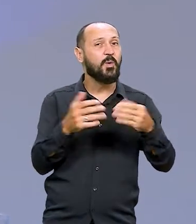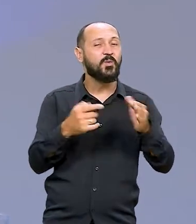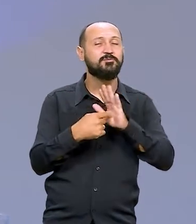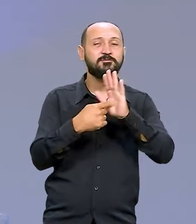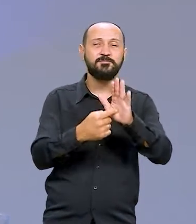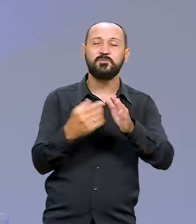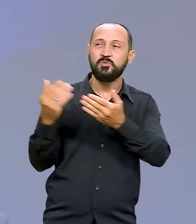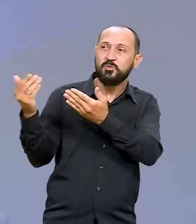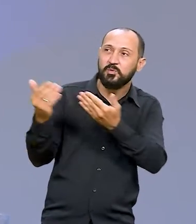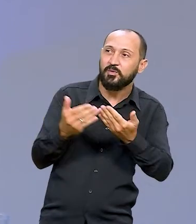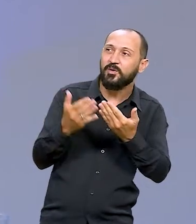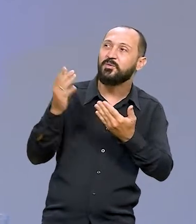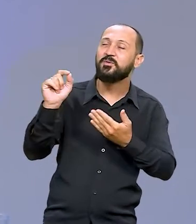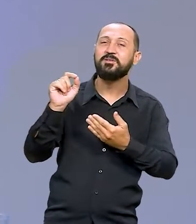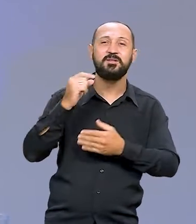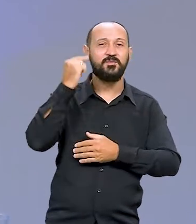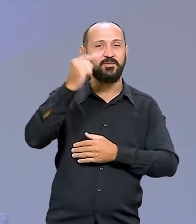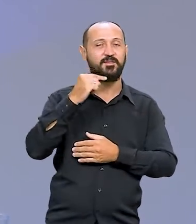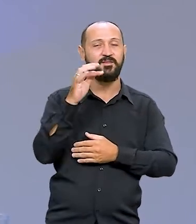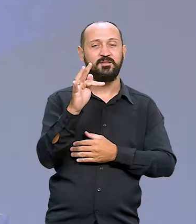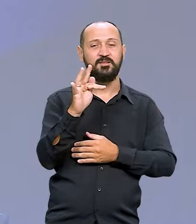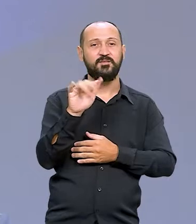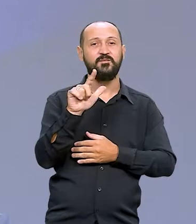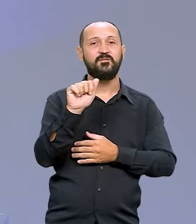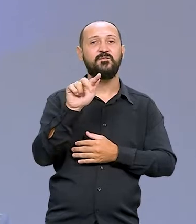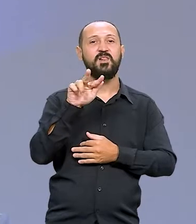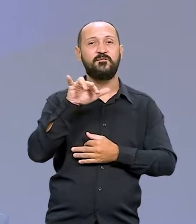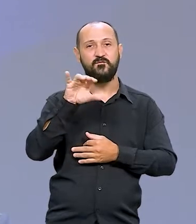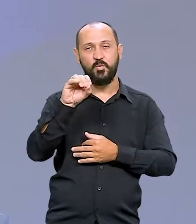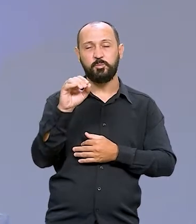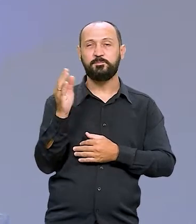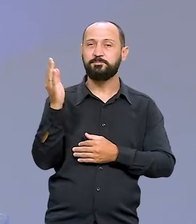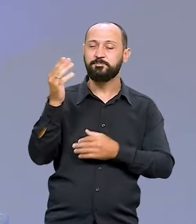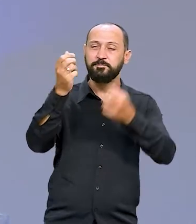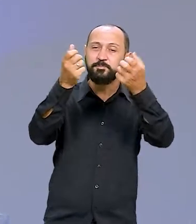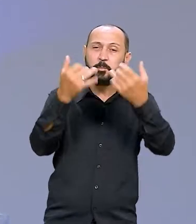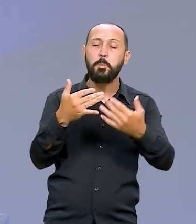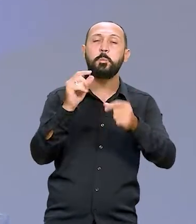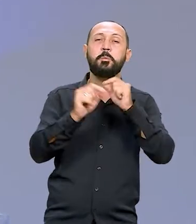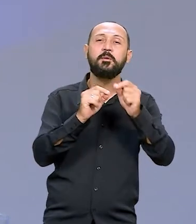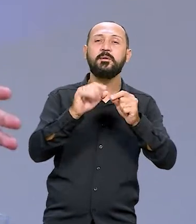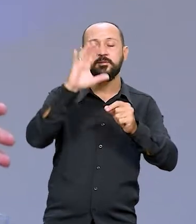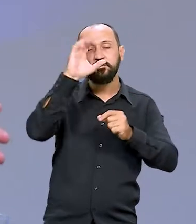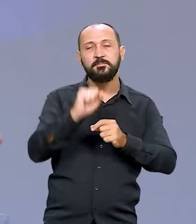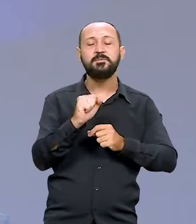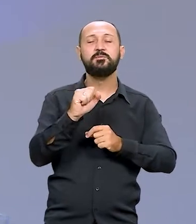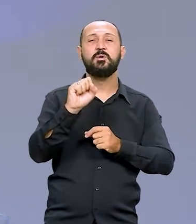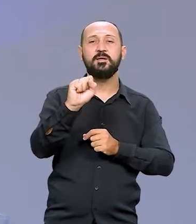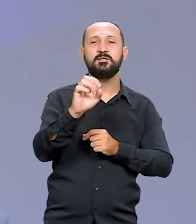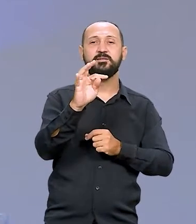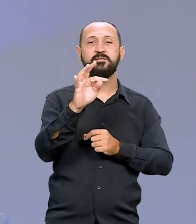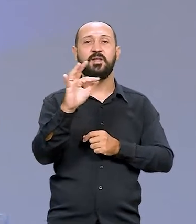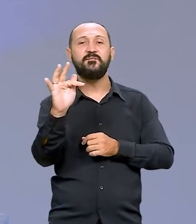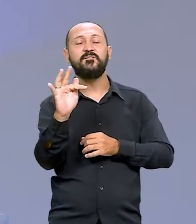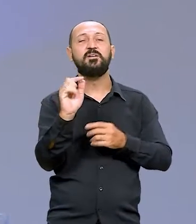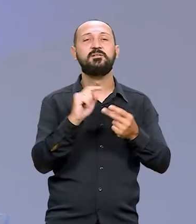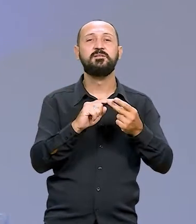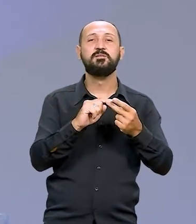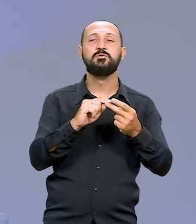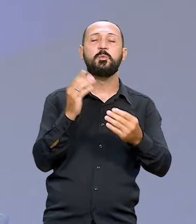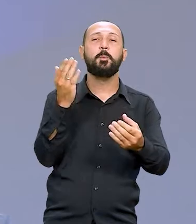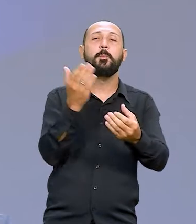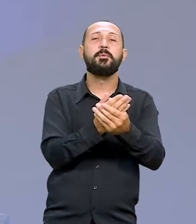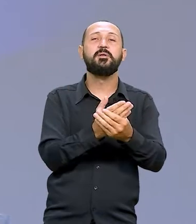hoje eu trouxe o nosso convidado de hoje, o advogado Flávio Scheckerdemian, para explicar tanto a decisão do STF sobre